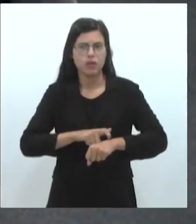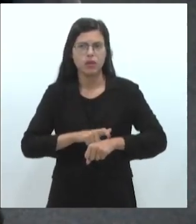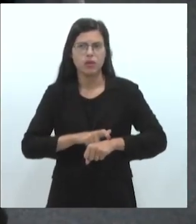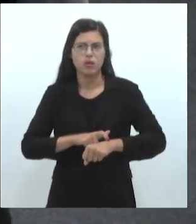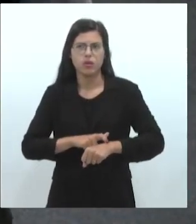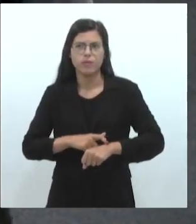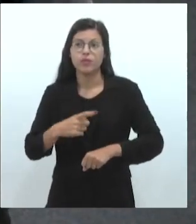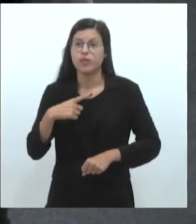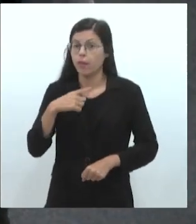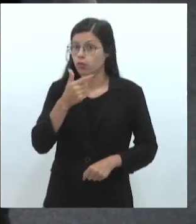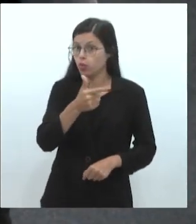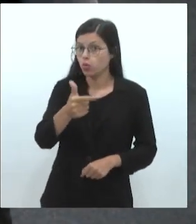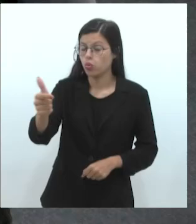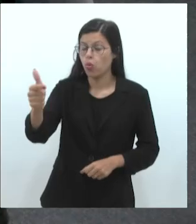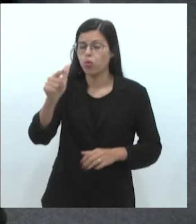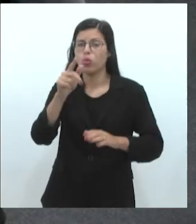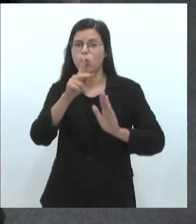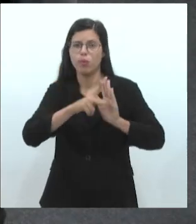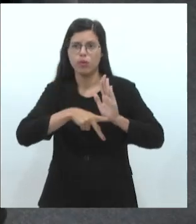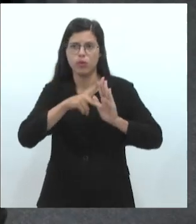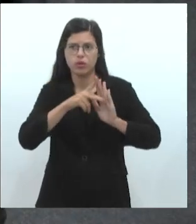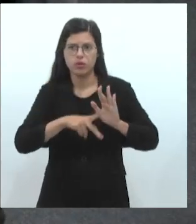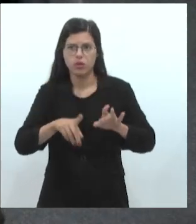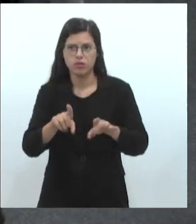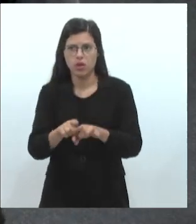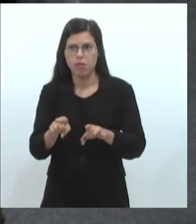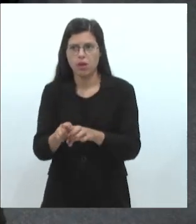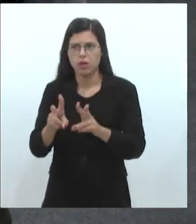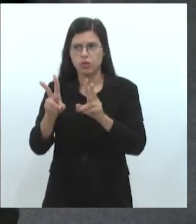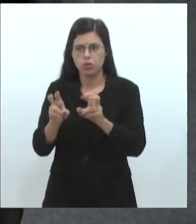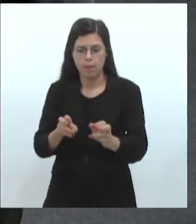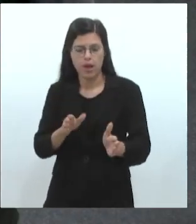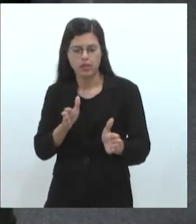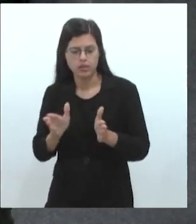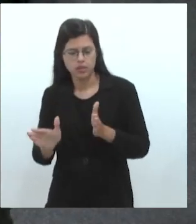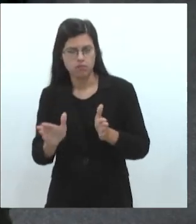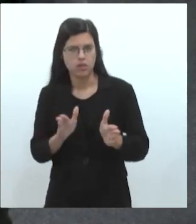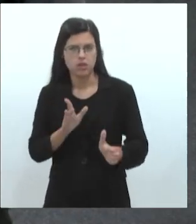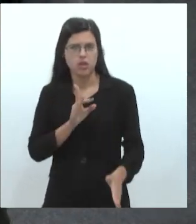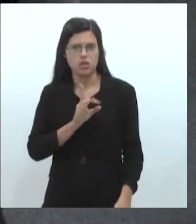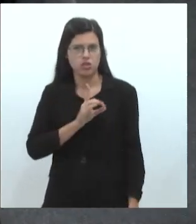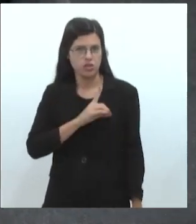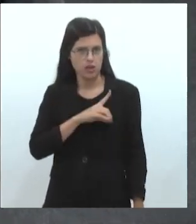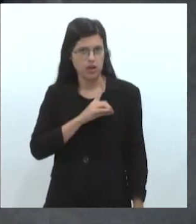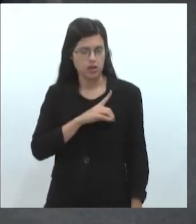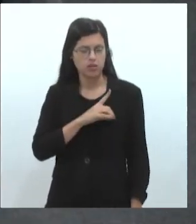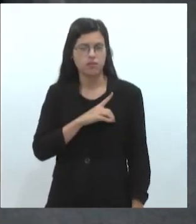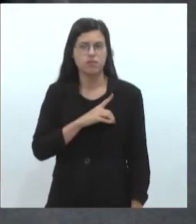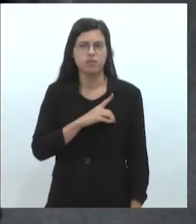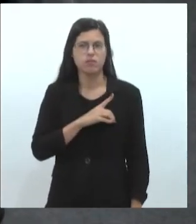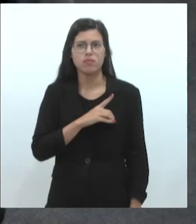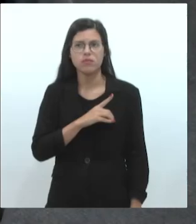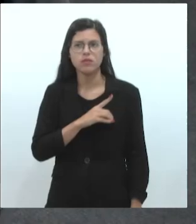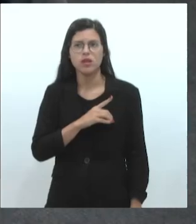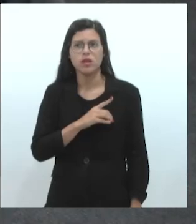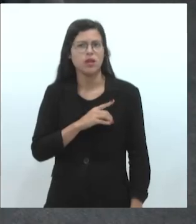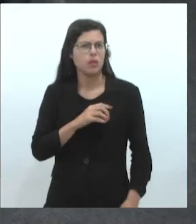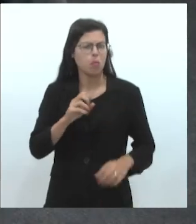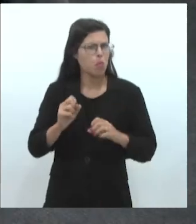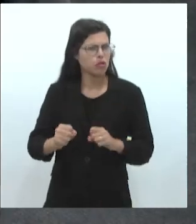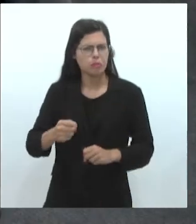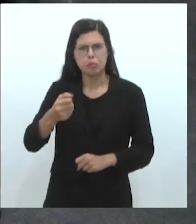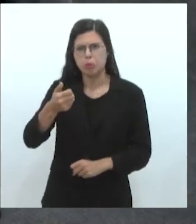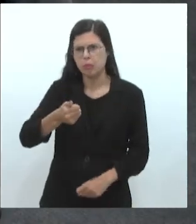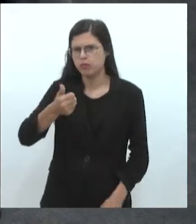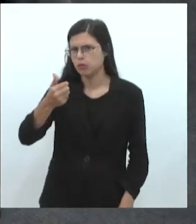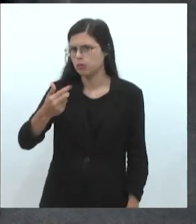Temos outro projeto também sobre acessibilidade nas delegacias, e que seja não só o segundo, terceiro e quarto de